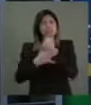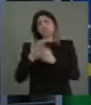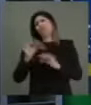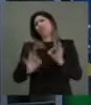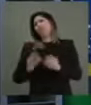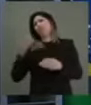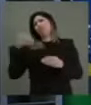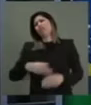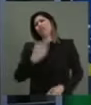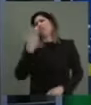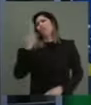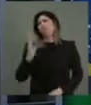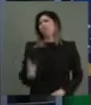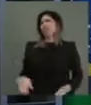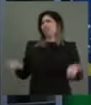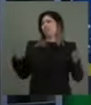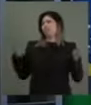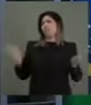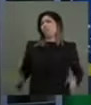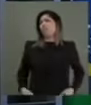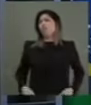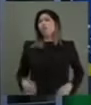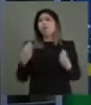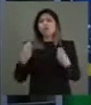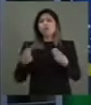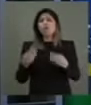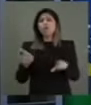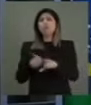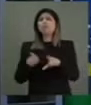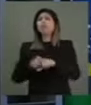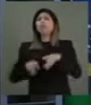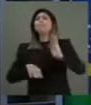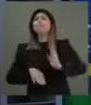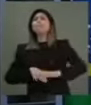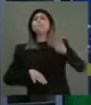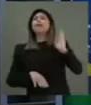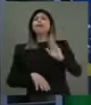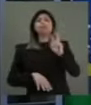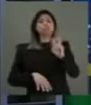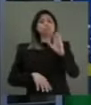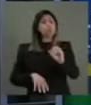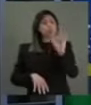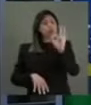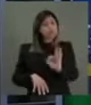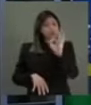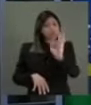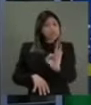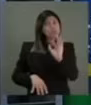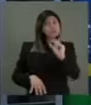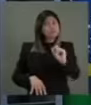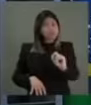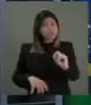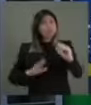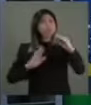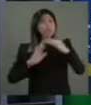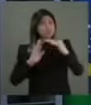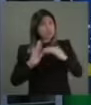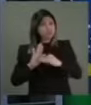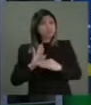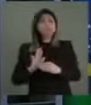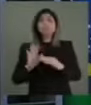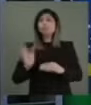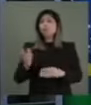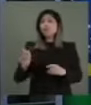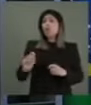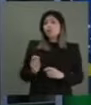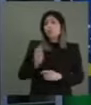Brasil. Amarante do Maranhão, mais de 50% do município já é reserva indígena. E